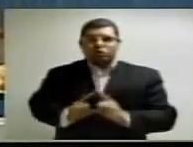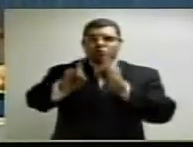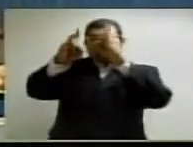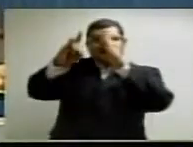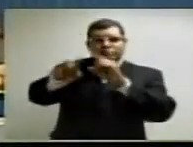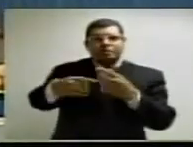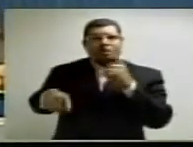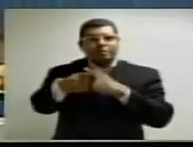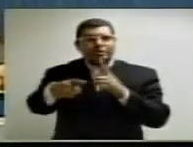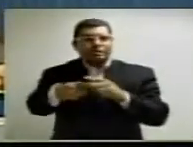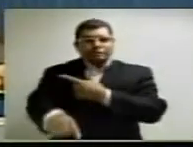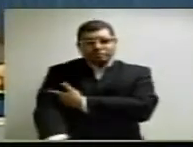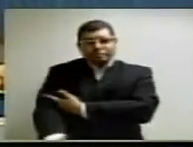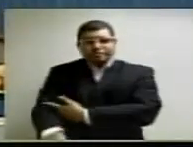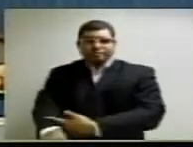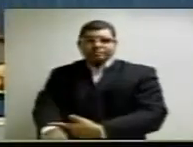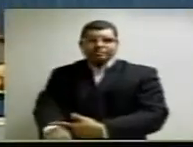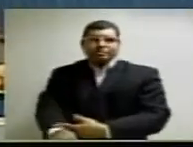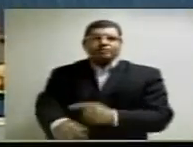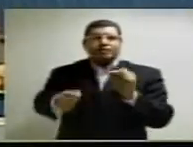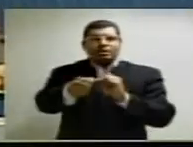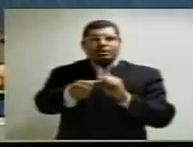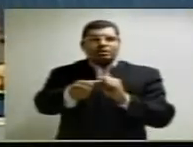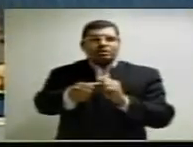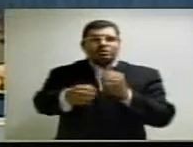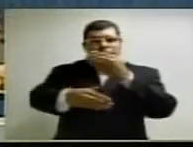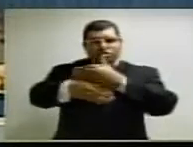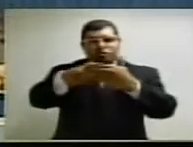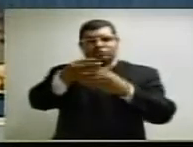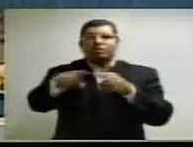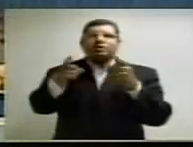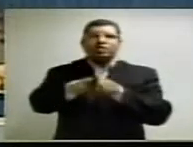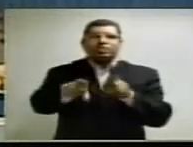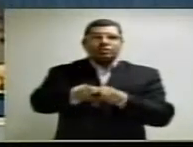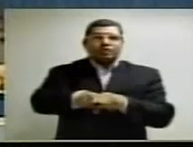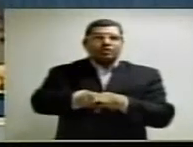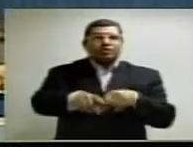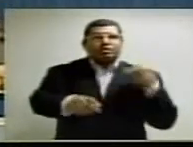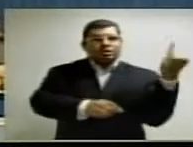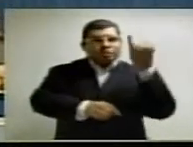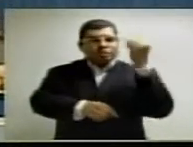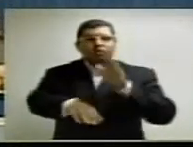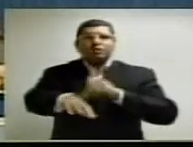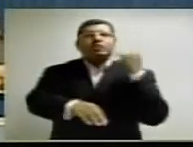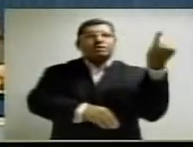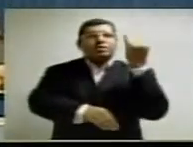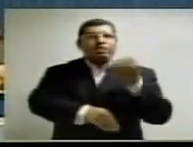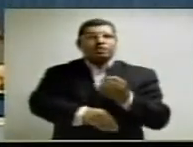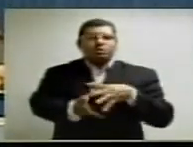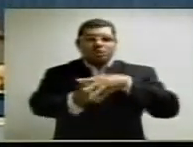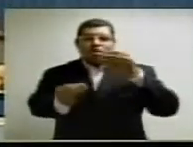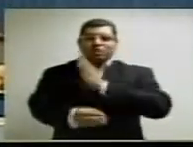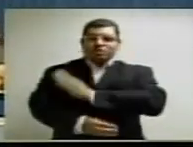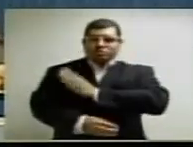prédios, porque educação se faz com tijolo, mas se faz essencialmente com alma,